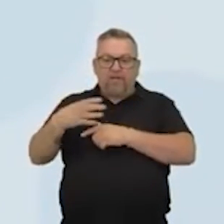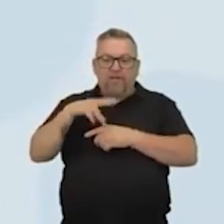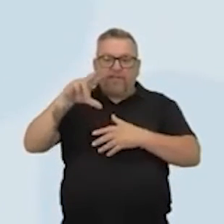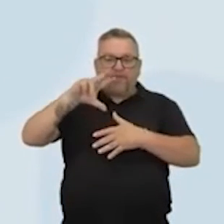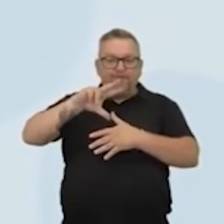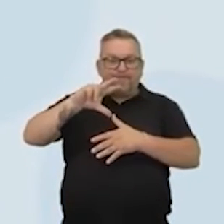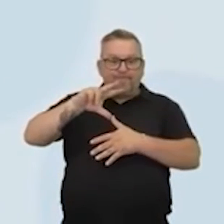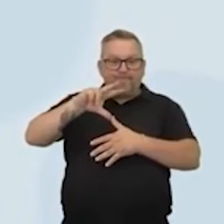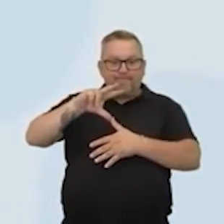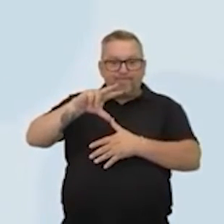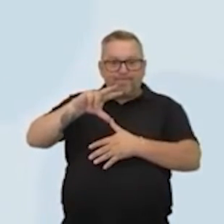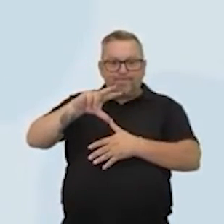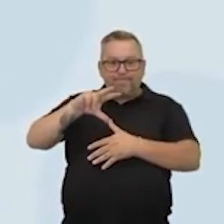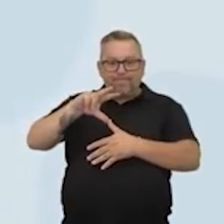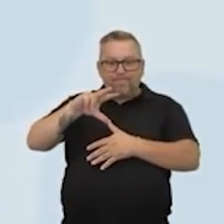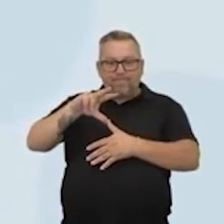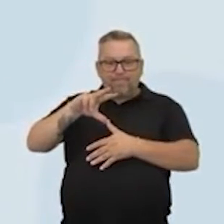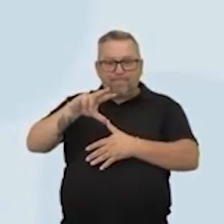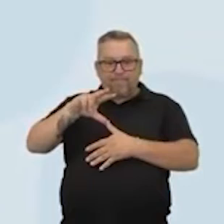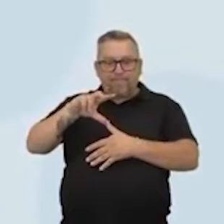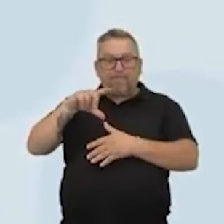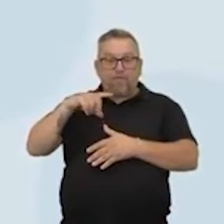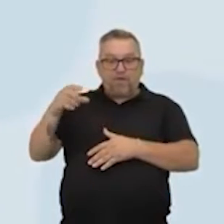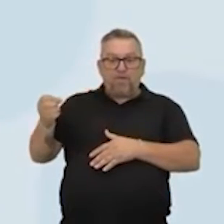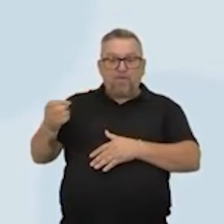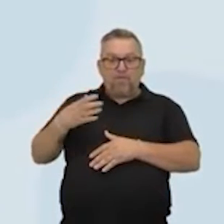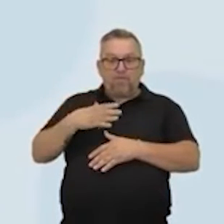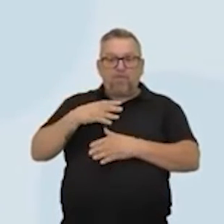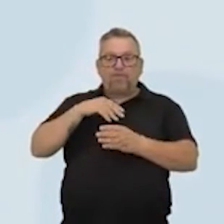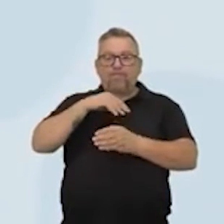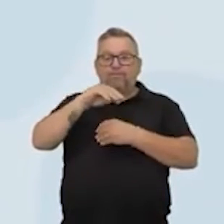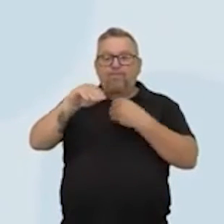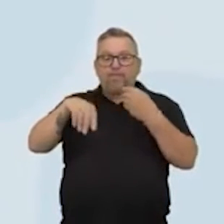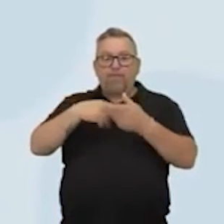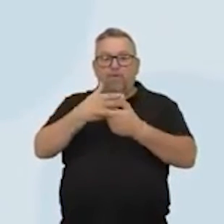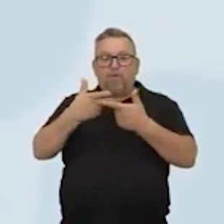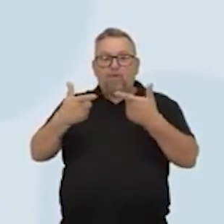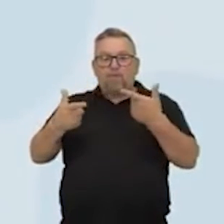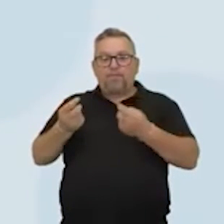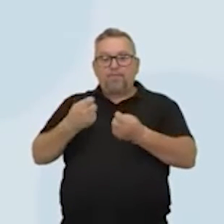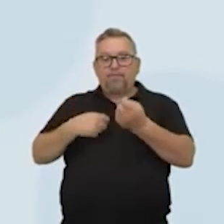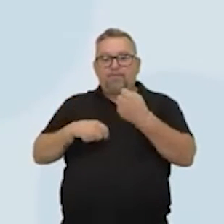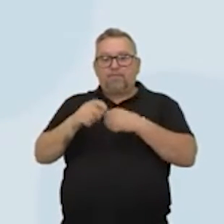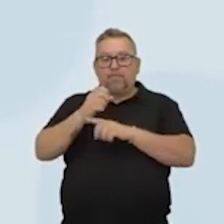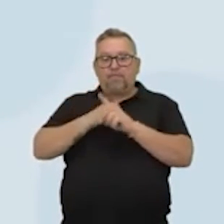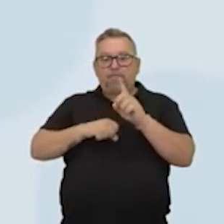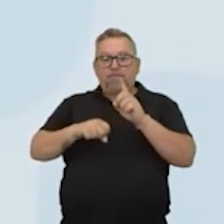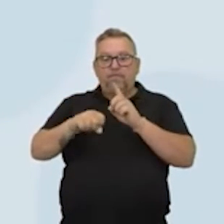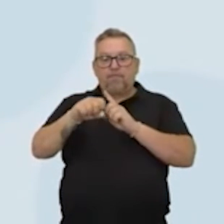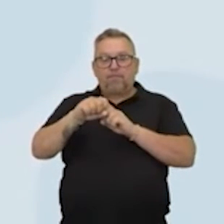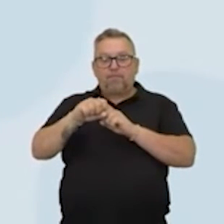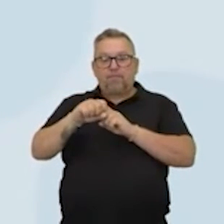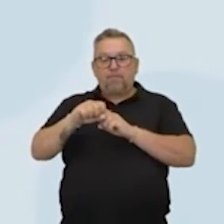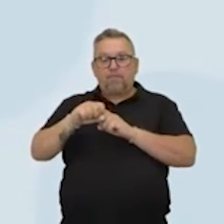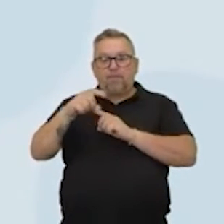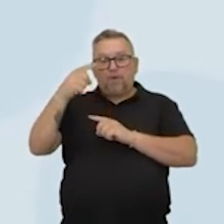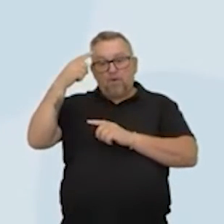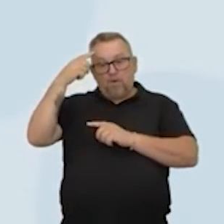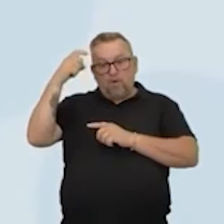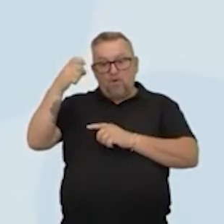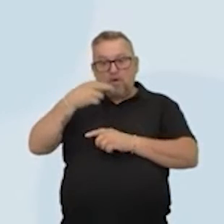América Latina, né, que são conflitos contemporâneos, que envolvem uma série de fatores econômicos,